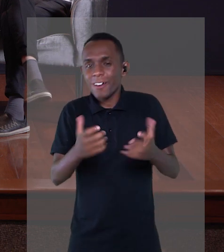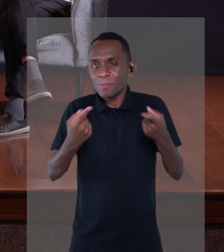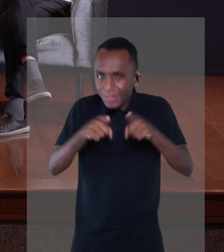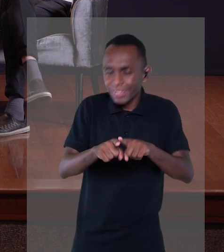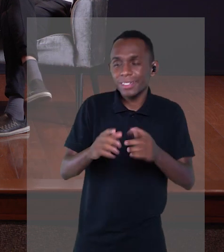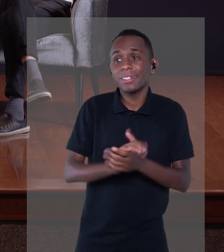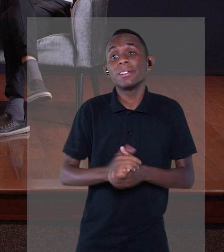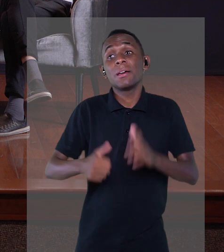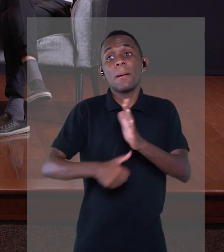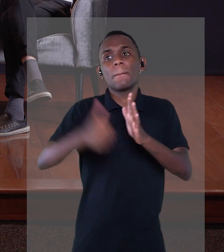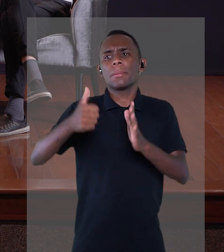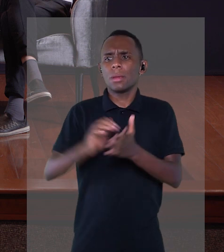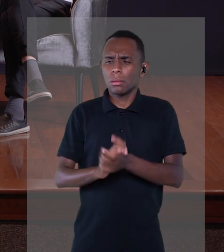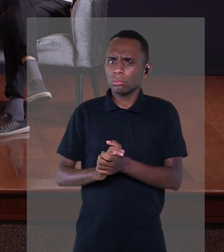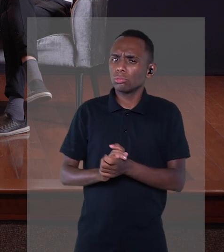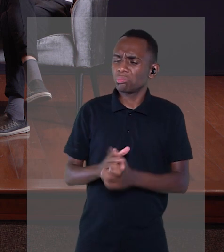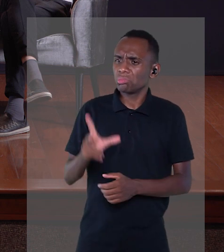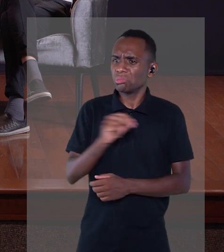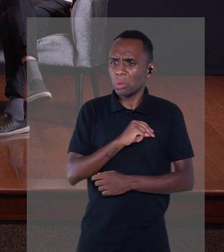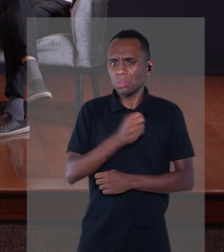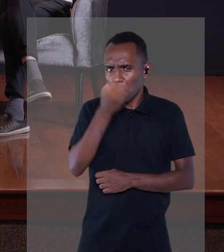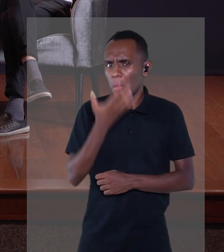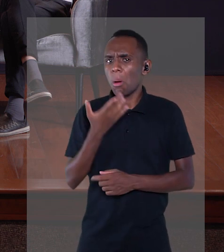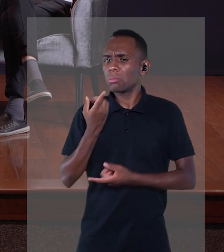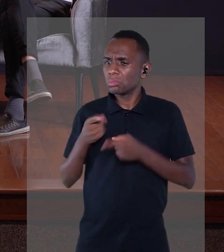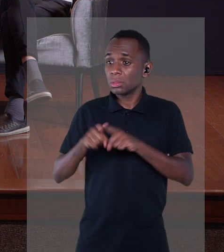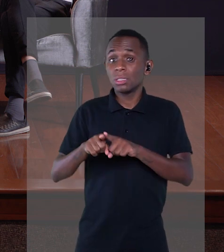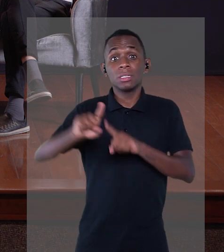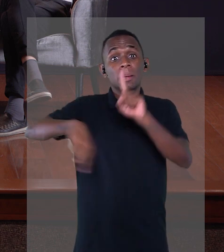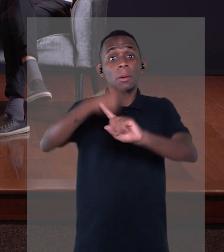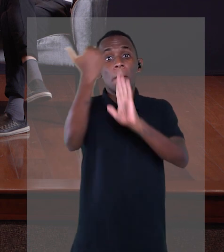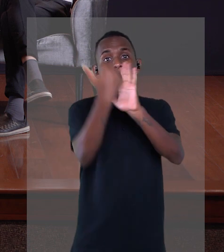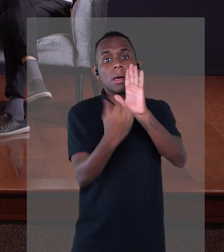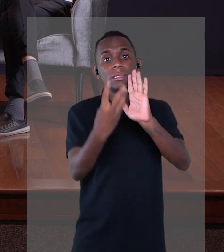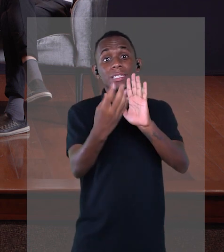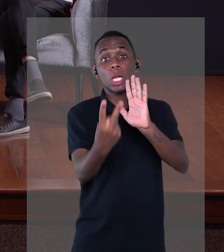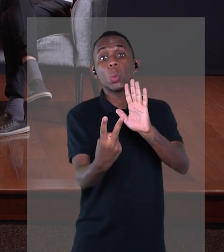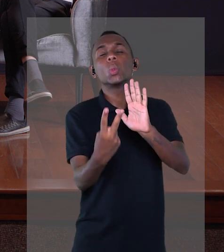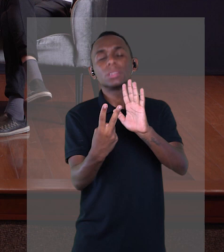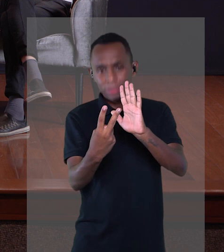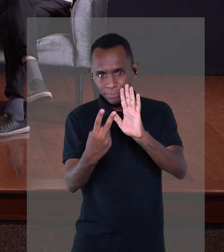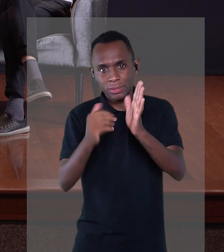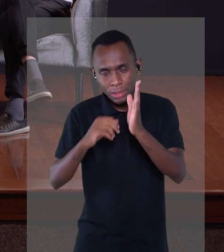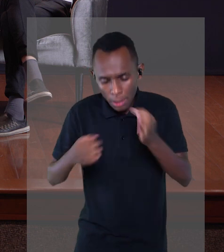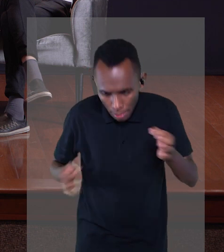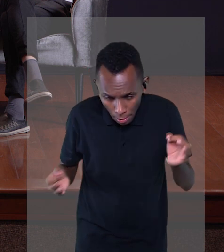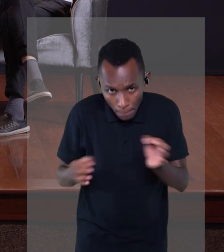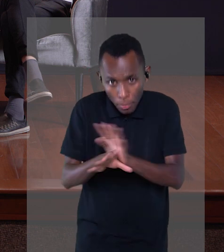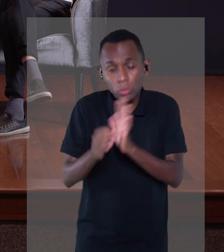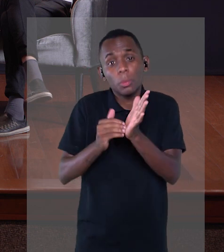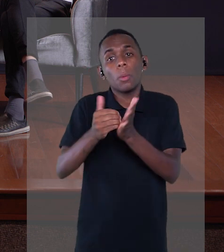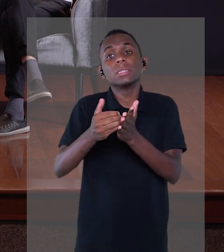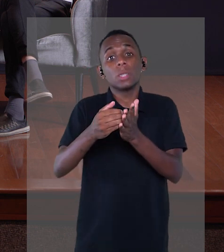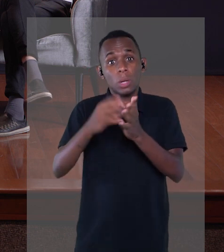A Aí, da quando eu vi janela. a primeira, eu falei, opa, Aí foram 32 canções, até a gente começar, até